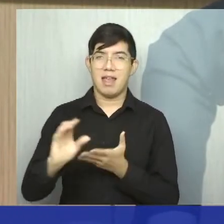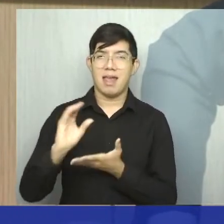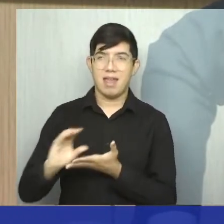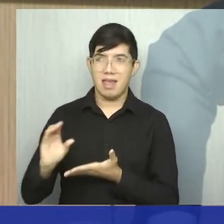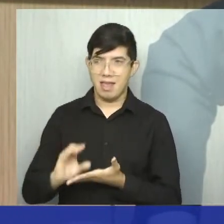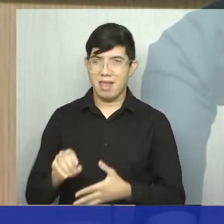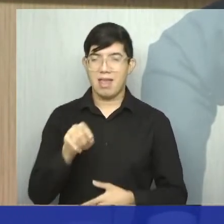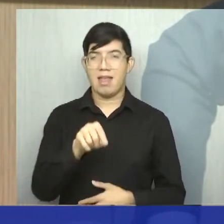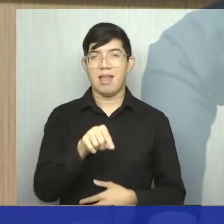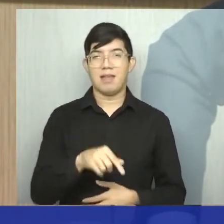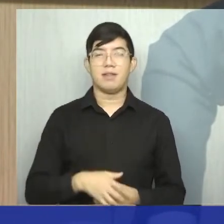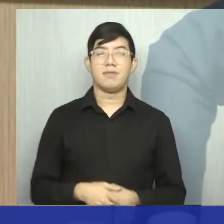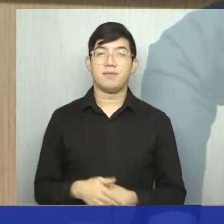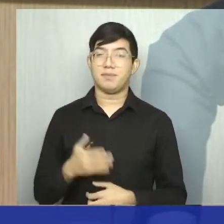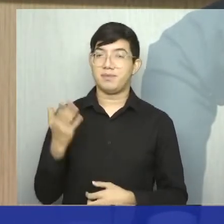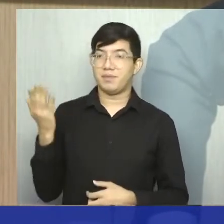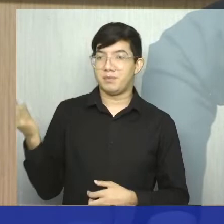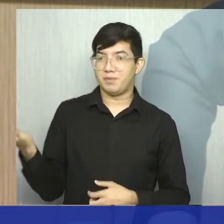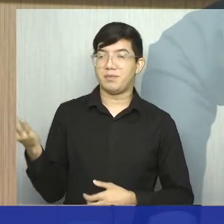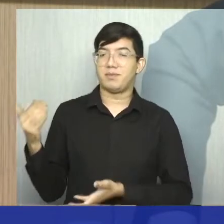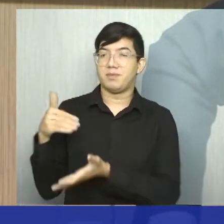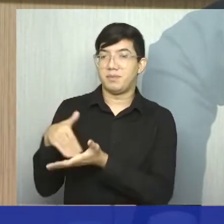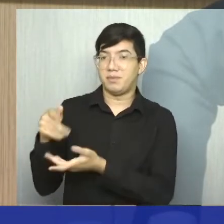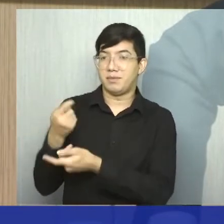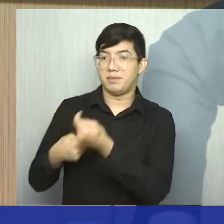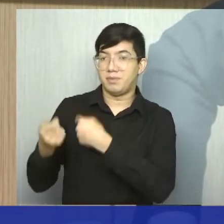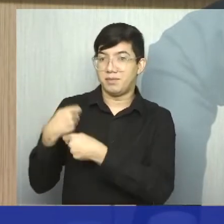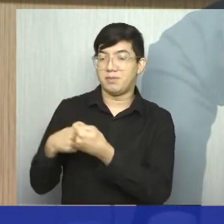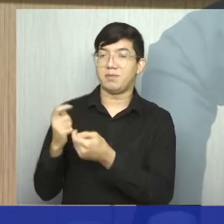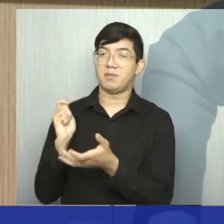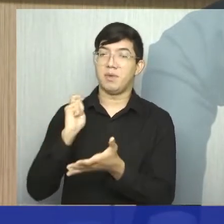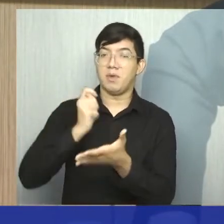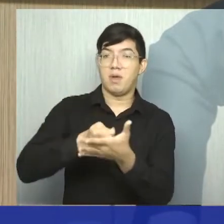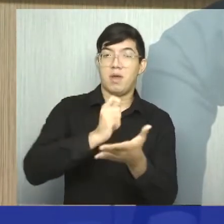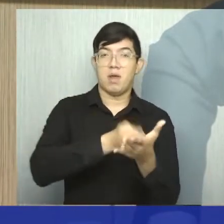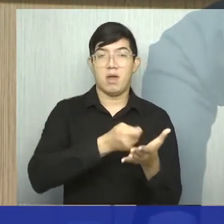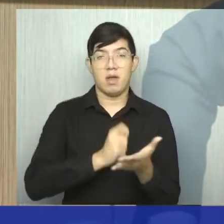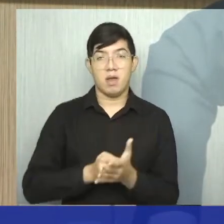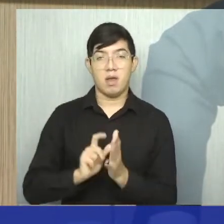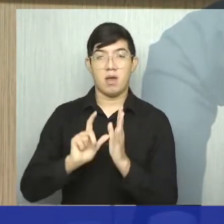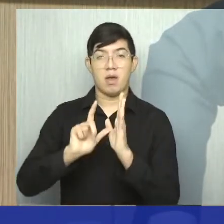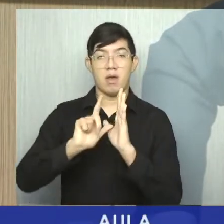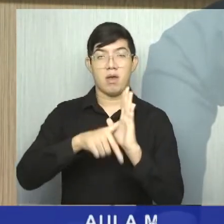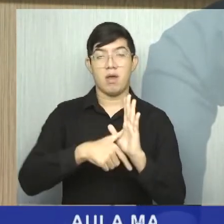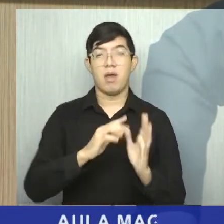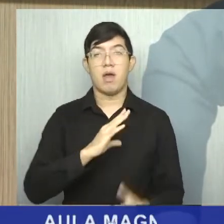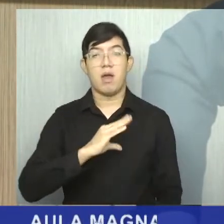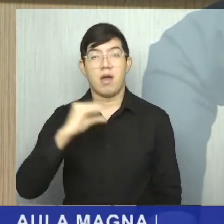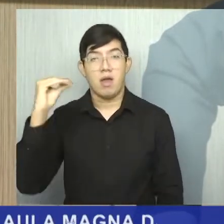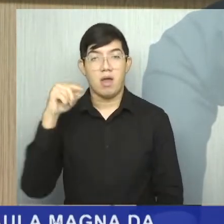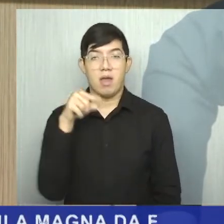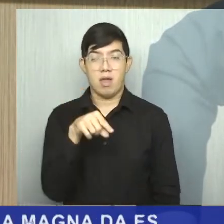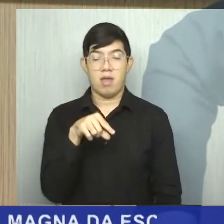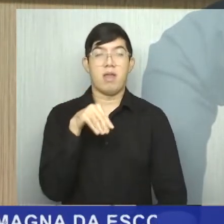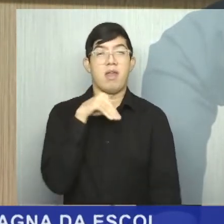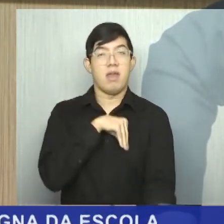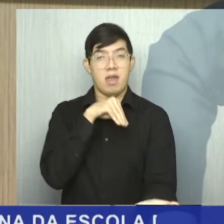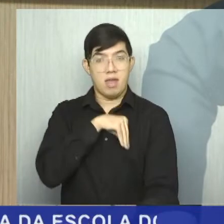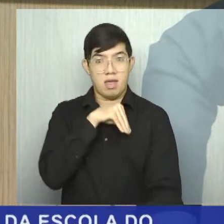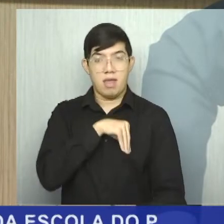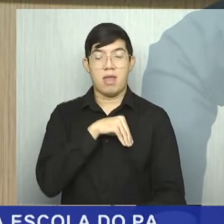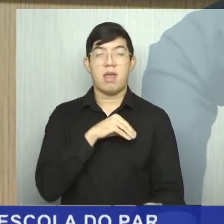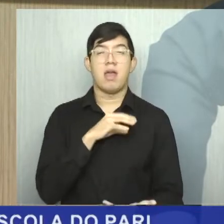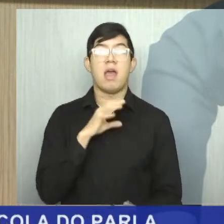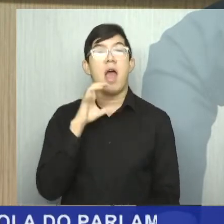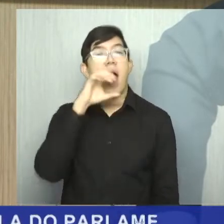e talentoso secretário de Finanças, nós pagamos 3 meses de salário atrasado dentro dos 3 meses que nós pagamos. Ou seja, eu paguei 6 folhas em 3